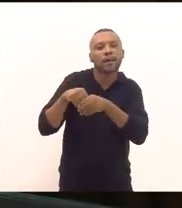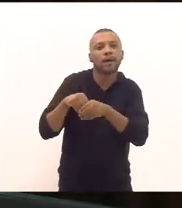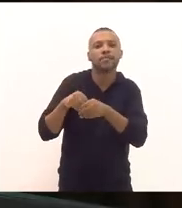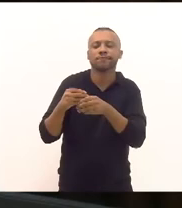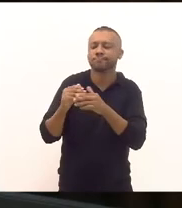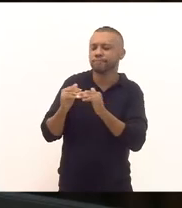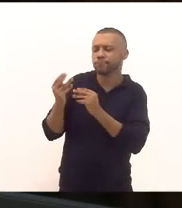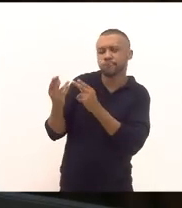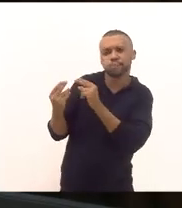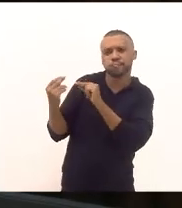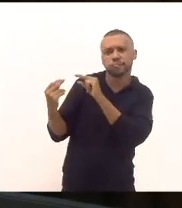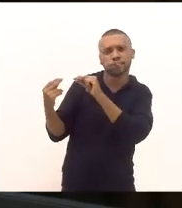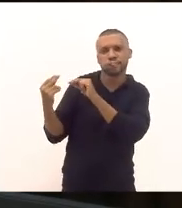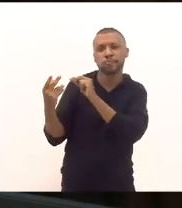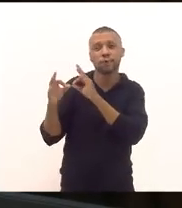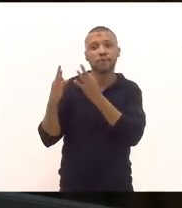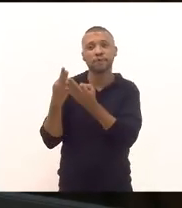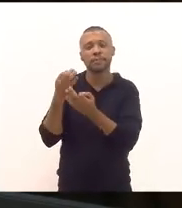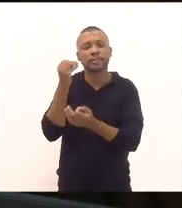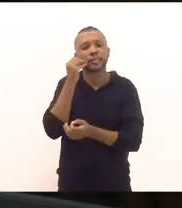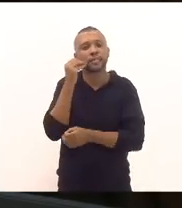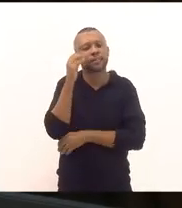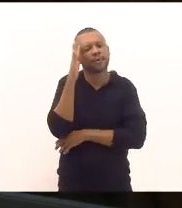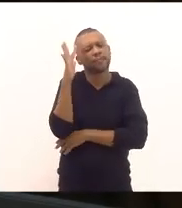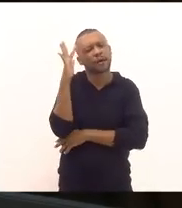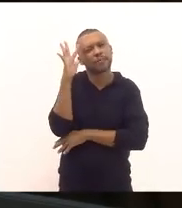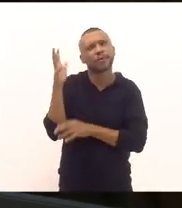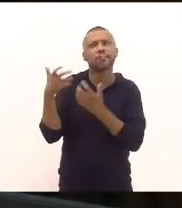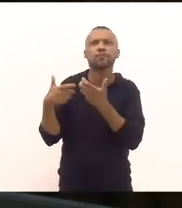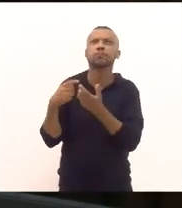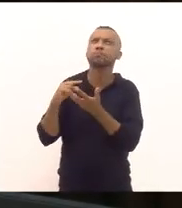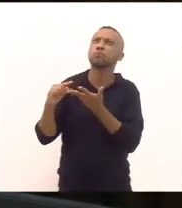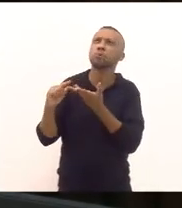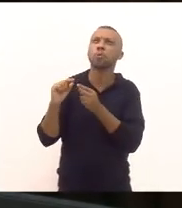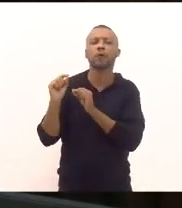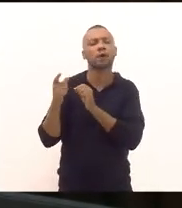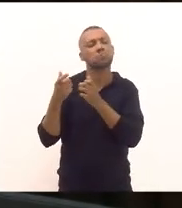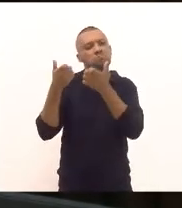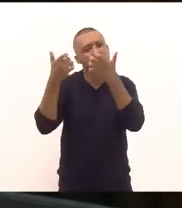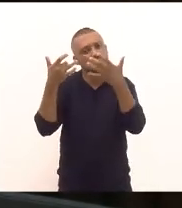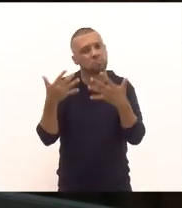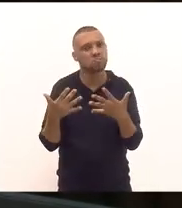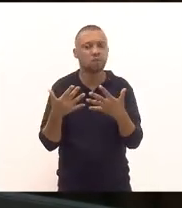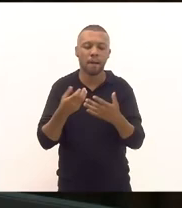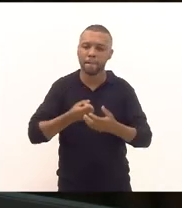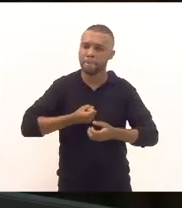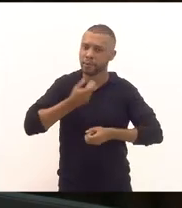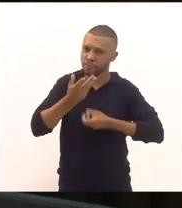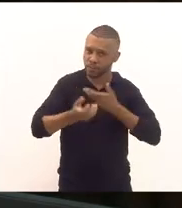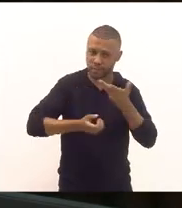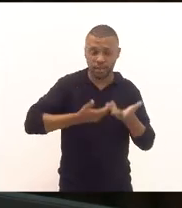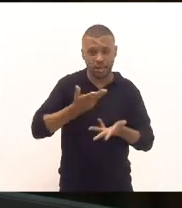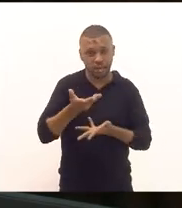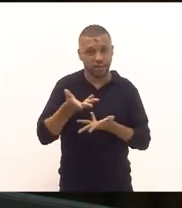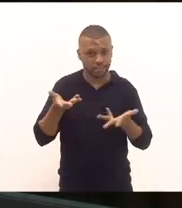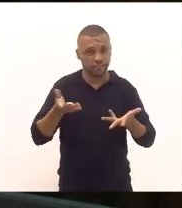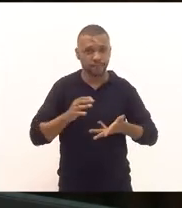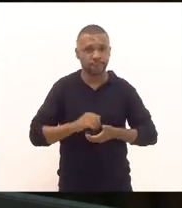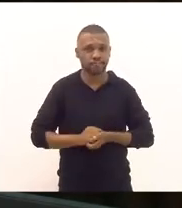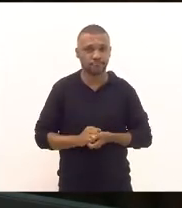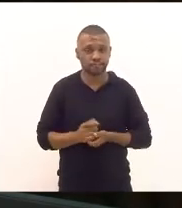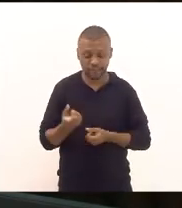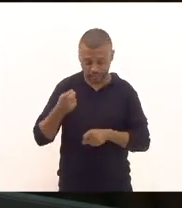família tentando imaginar o que eu poderia o que o como eu poderia me expressar aqui é